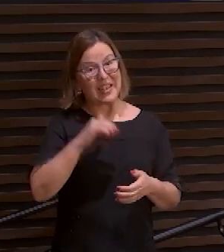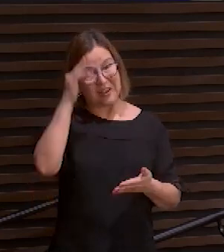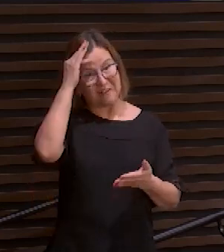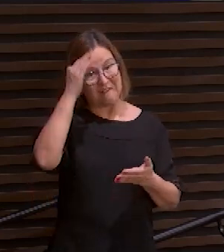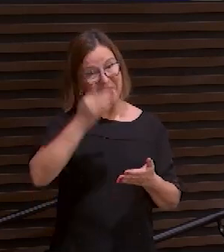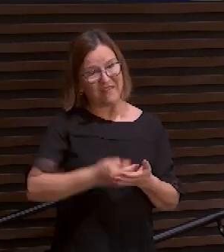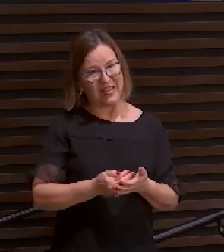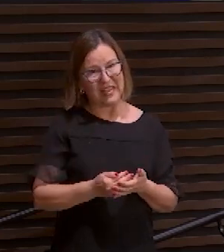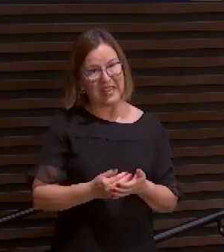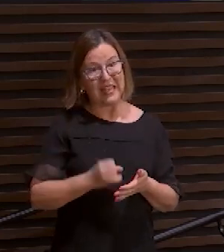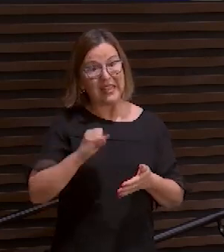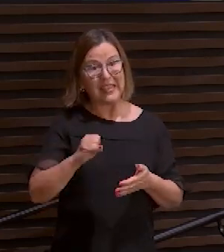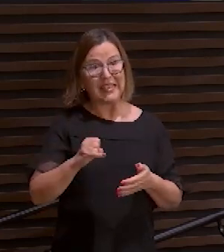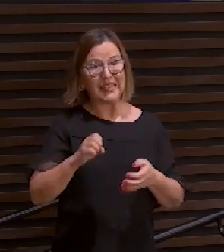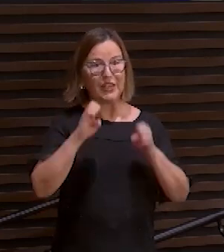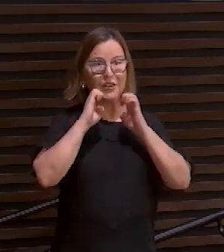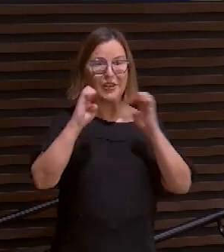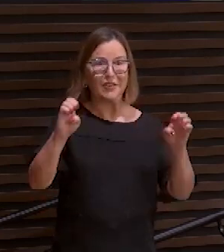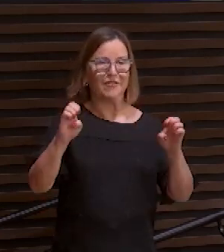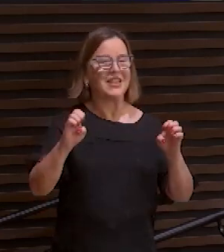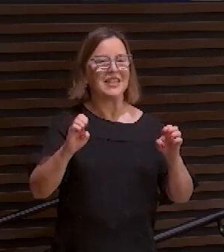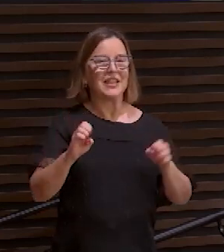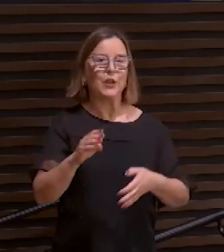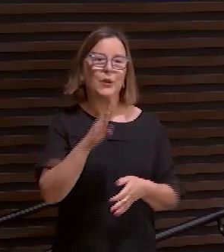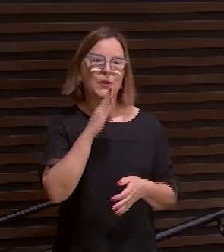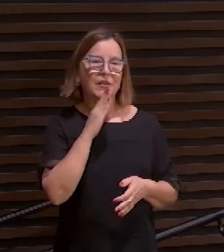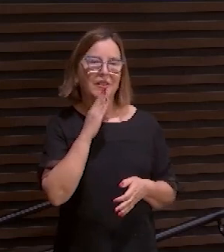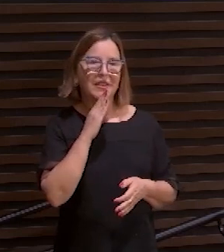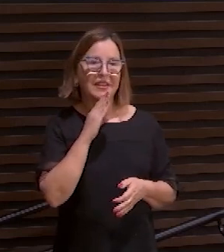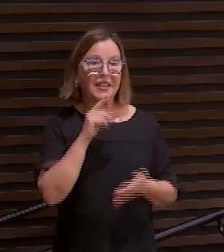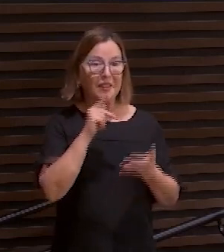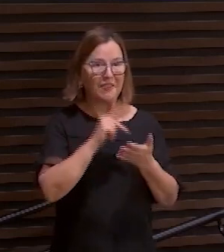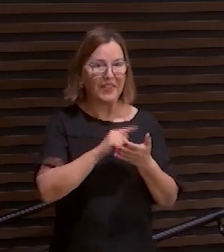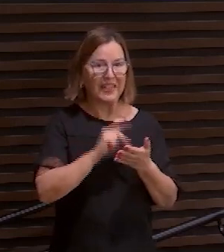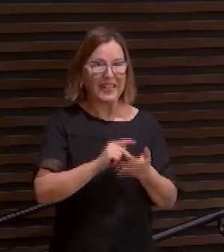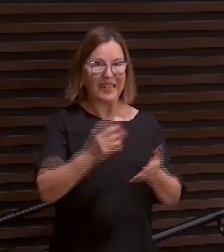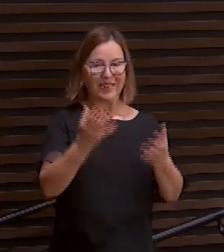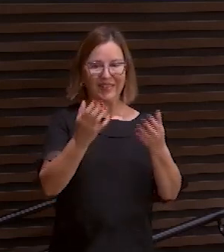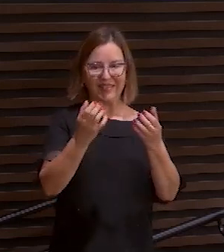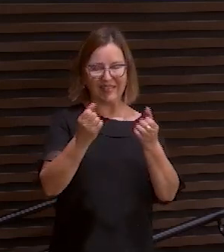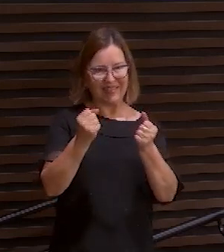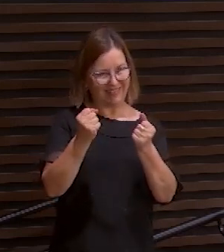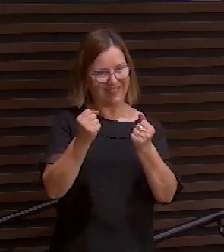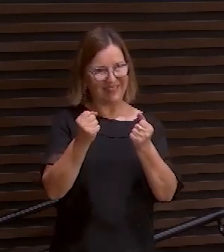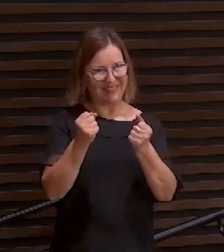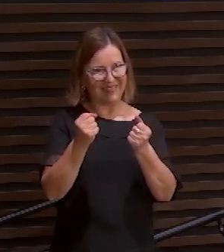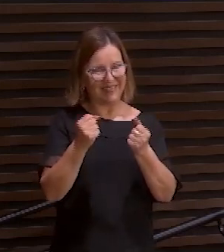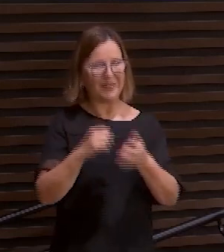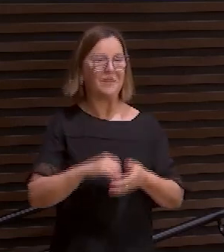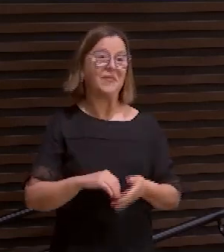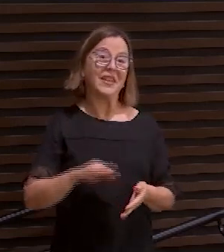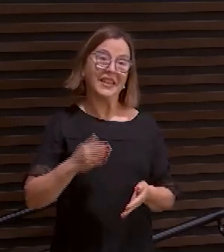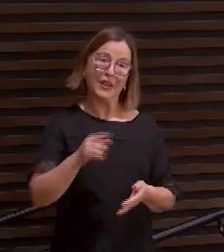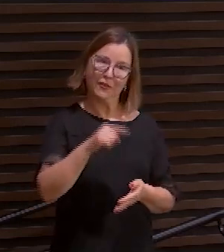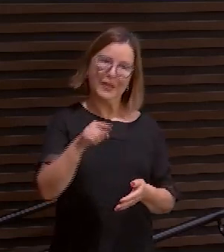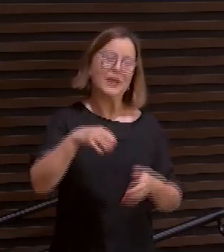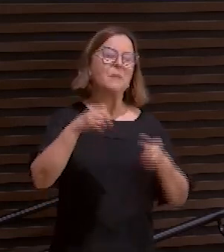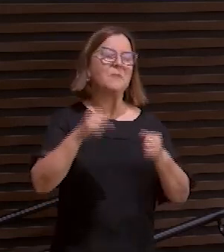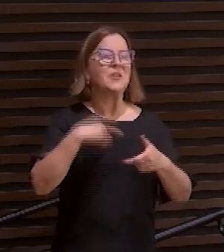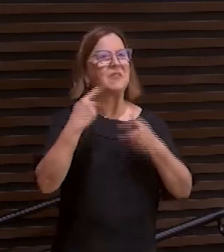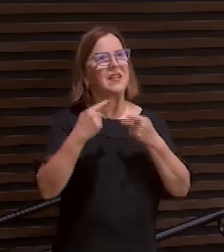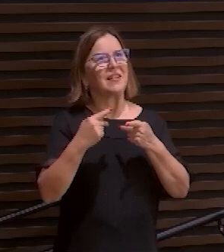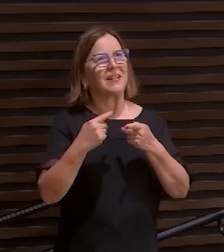é conhecido e a verdade é recebida plenamente. Aí você pode dizer,